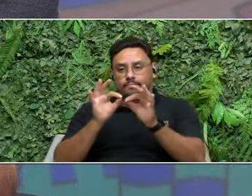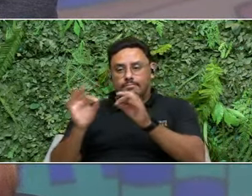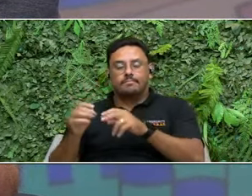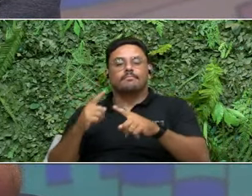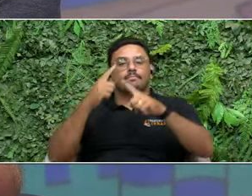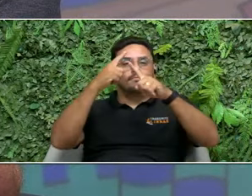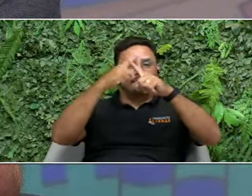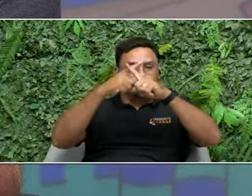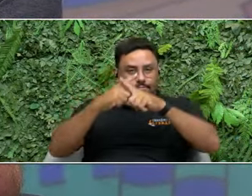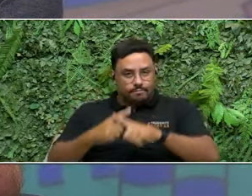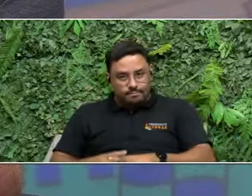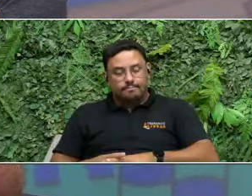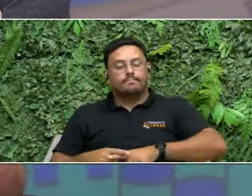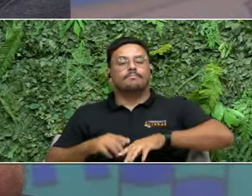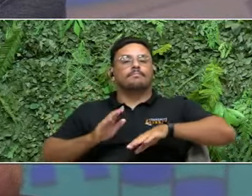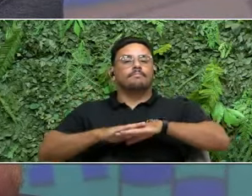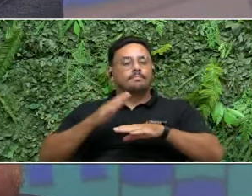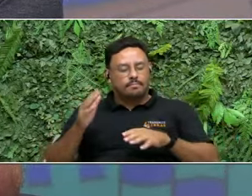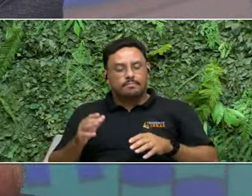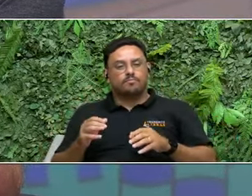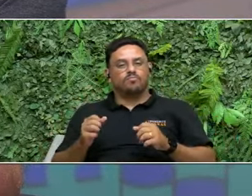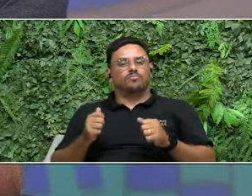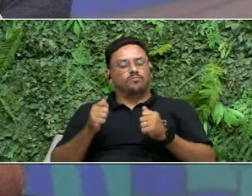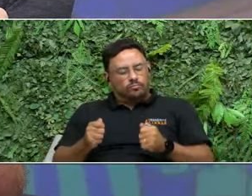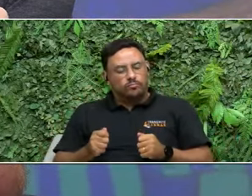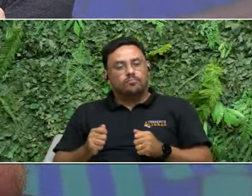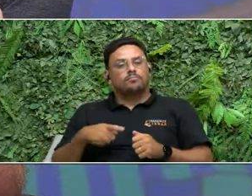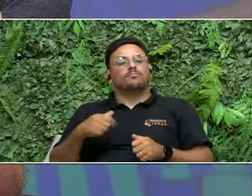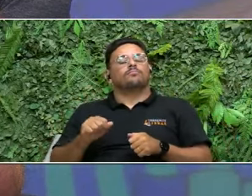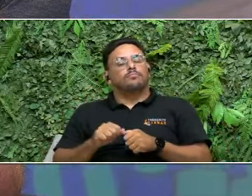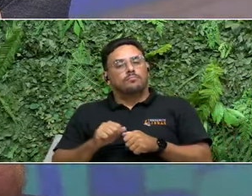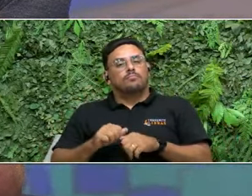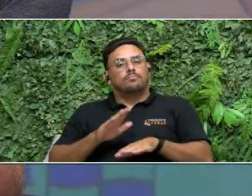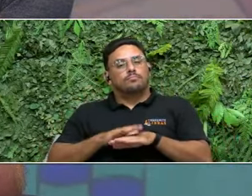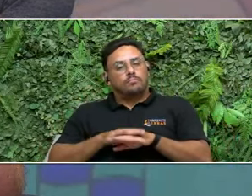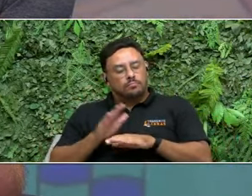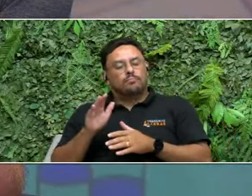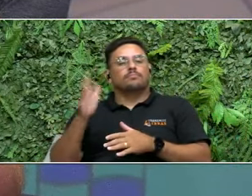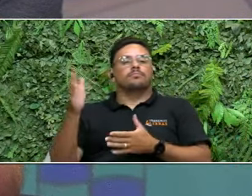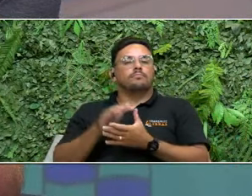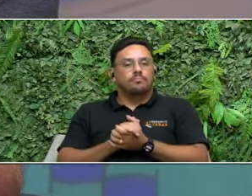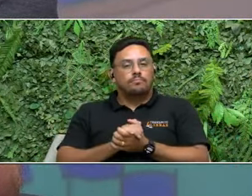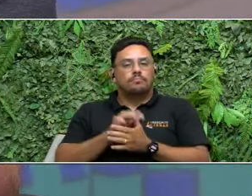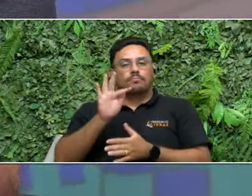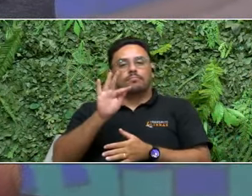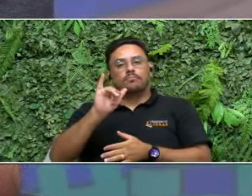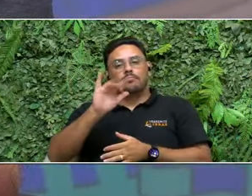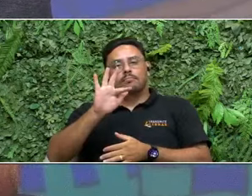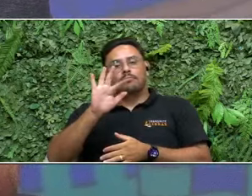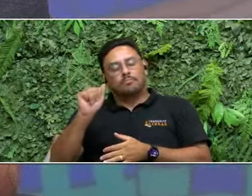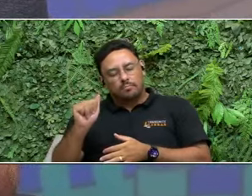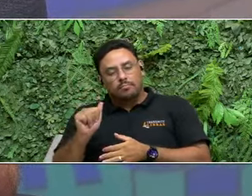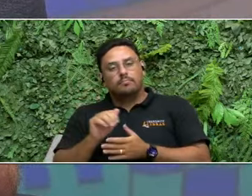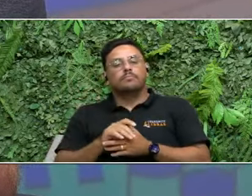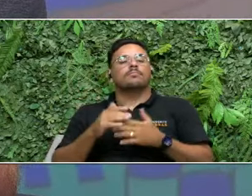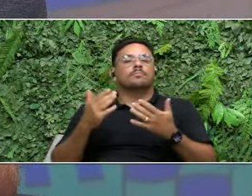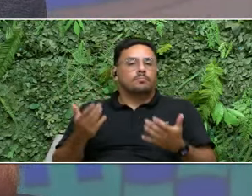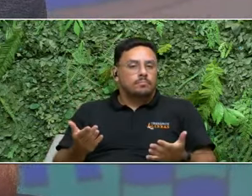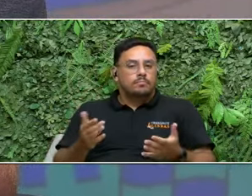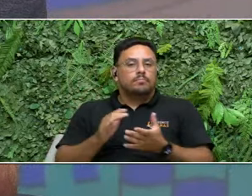pouco mais e encorpadas como aquelas feitas pela FIFA por exemplo né